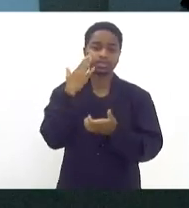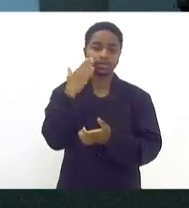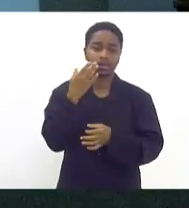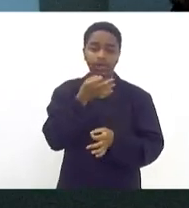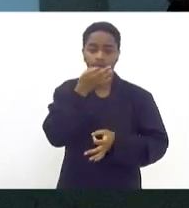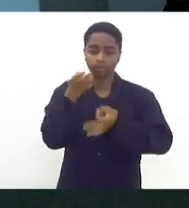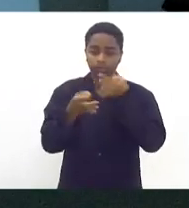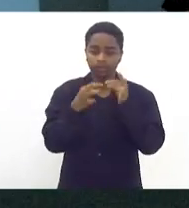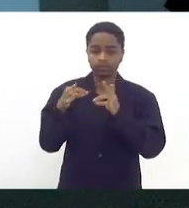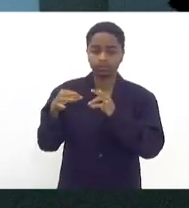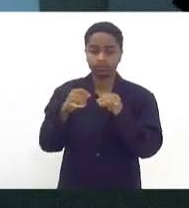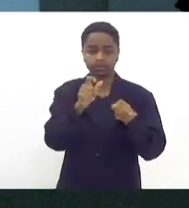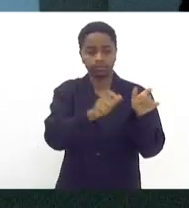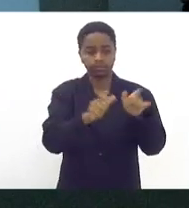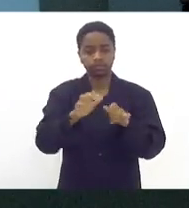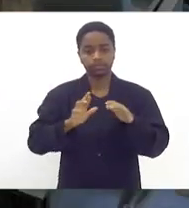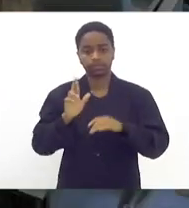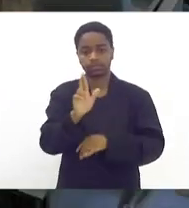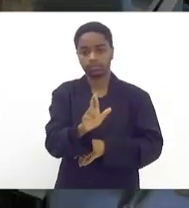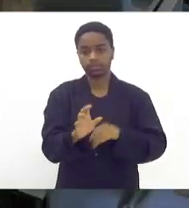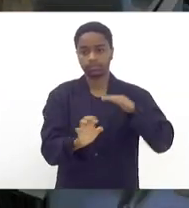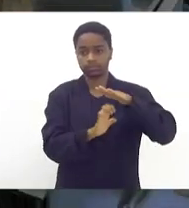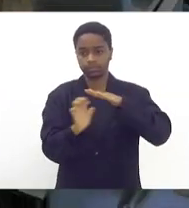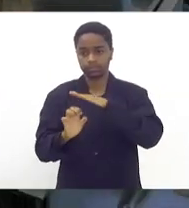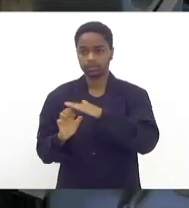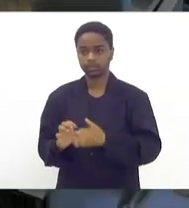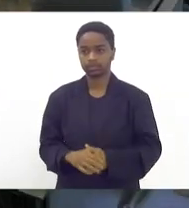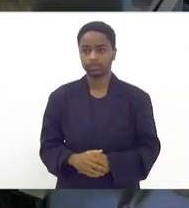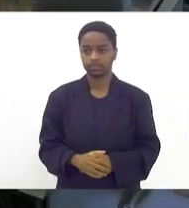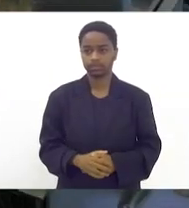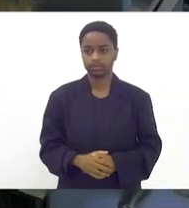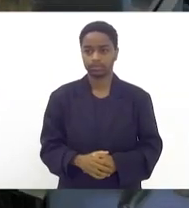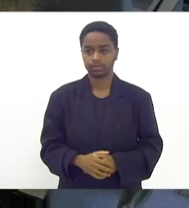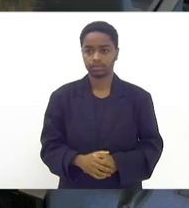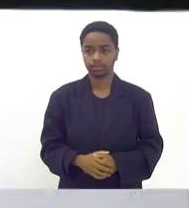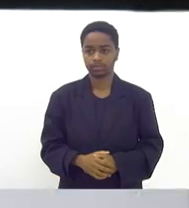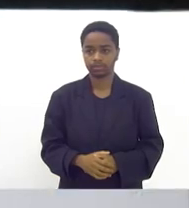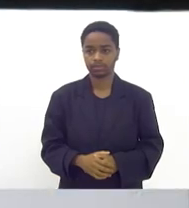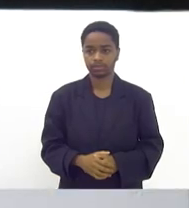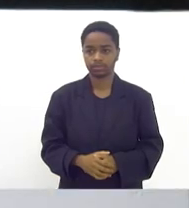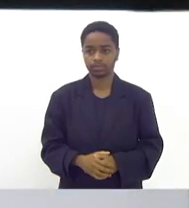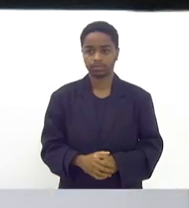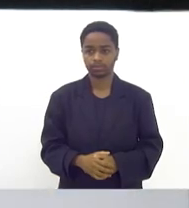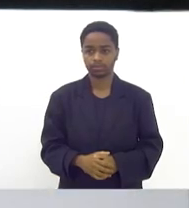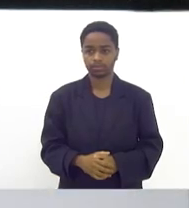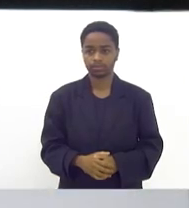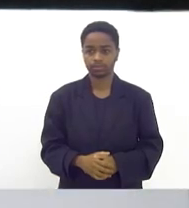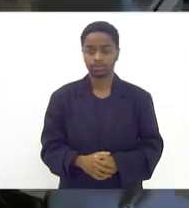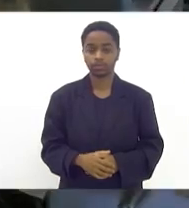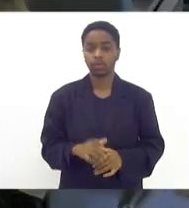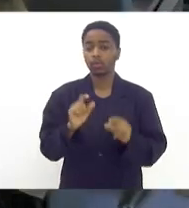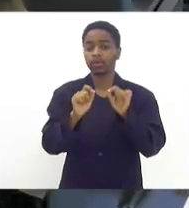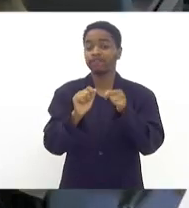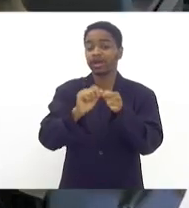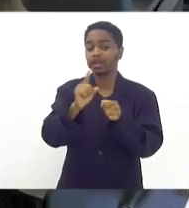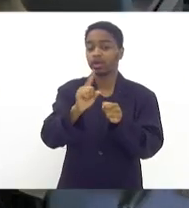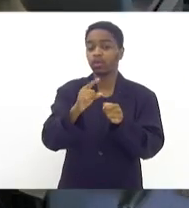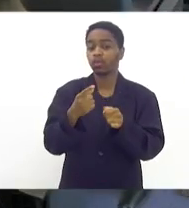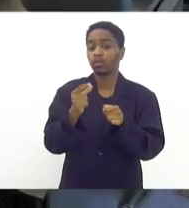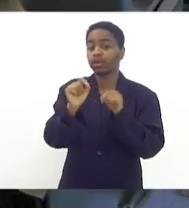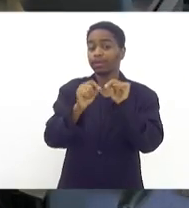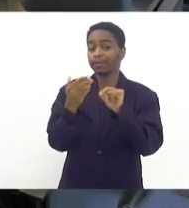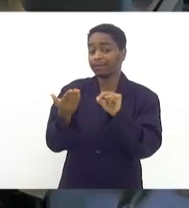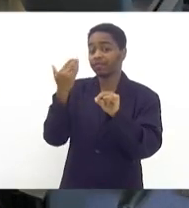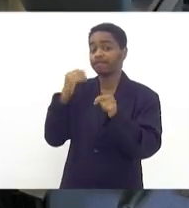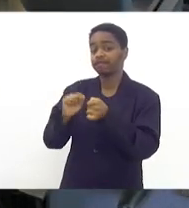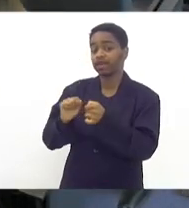representantes das empresas hoje aqui então é importante que a gente perfeito o o descumprimento não só trocar o que faz não pelo que fez o que fez